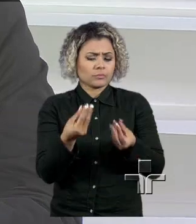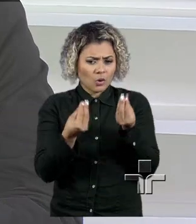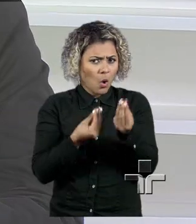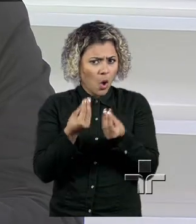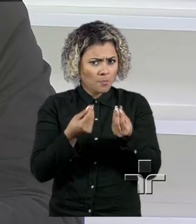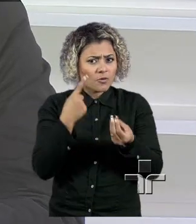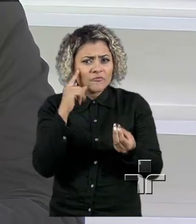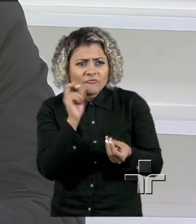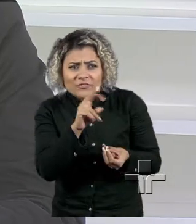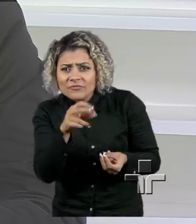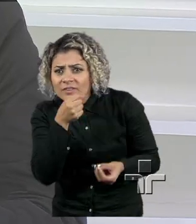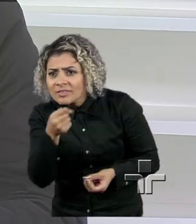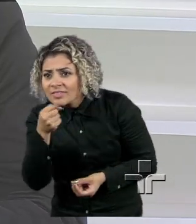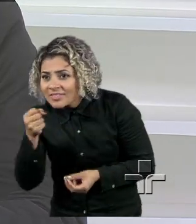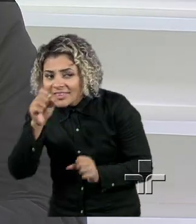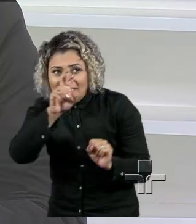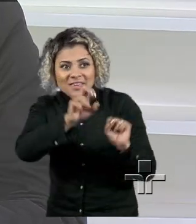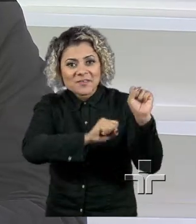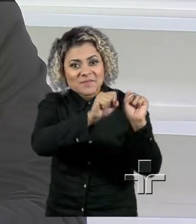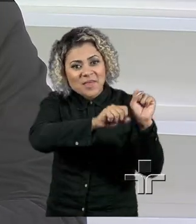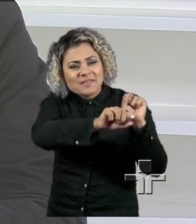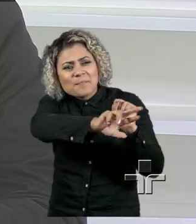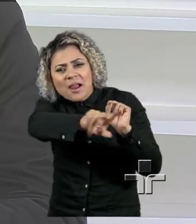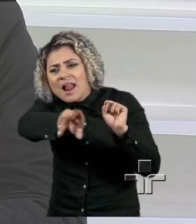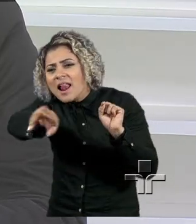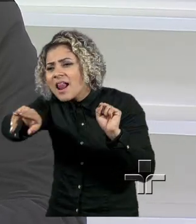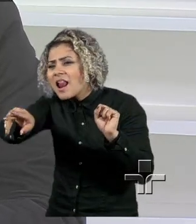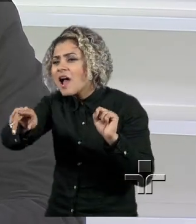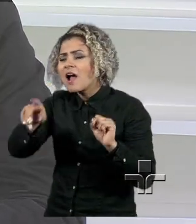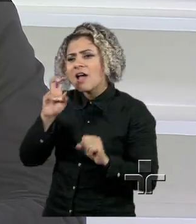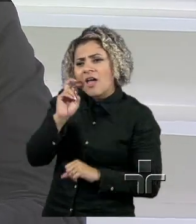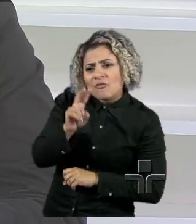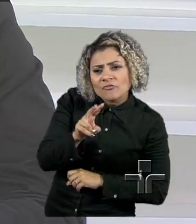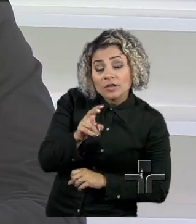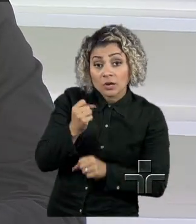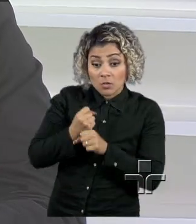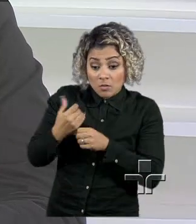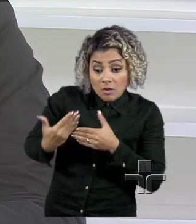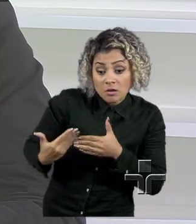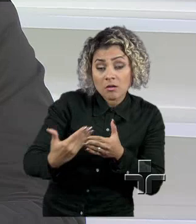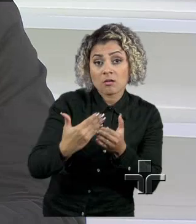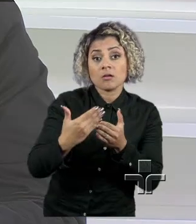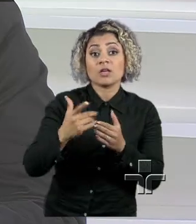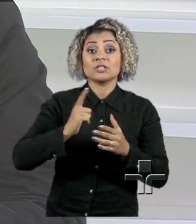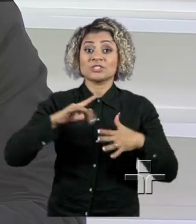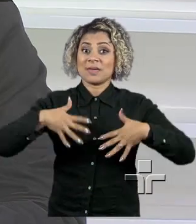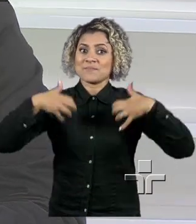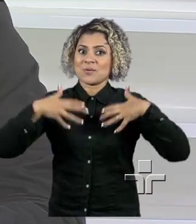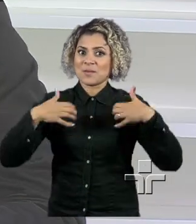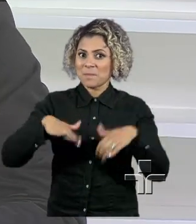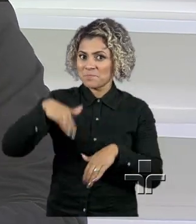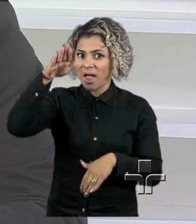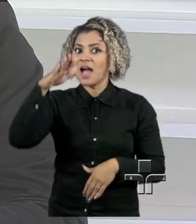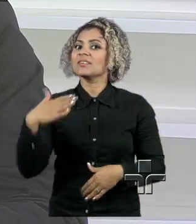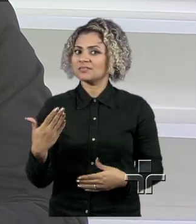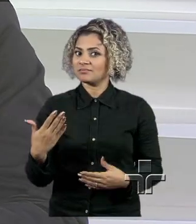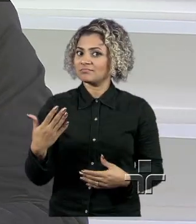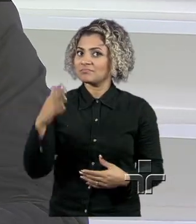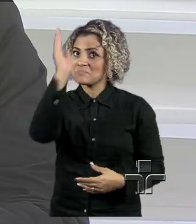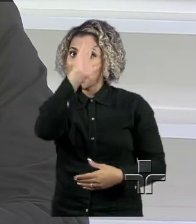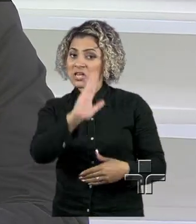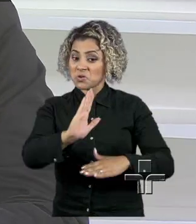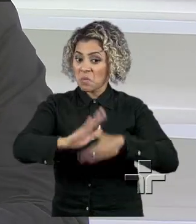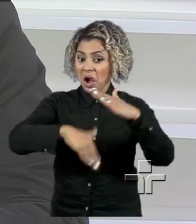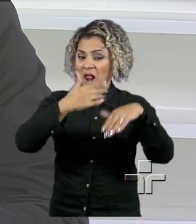assim, entrevistando muitos empresários nos últimos meses, a gente viu que no começo do ano tinha um pouco mais de empolgação para o Brasil esse ano,